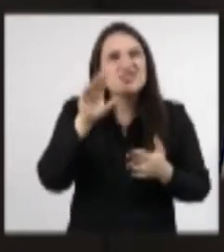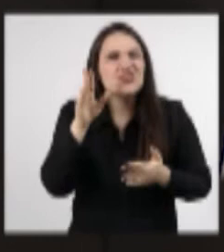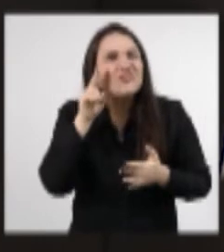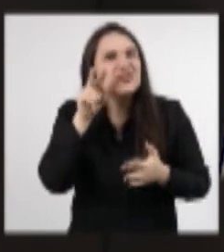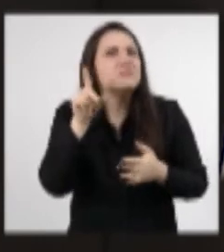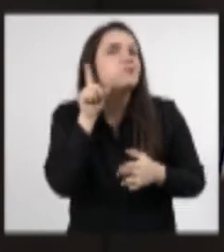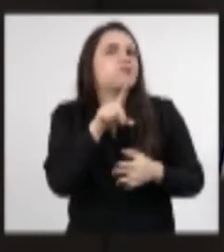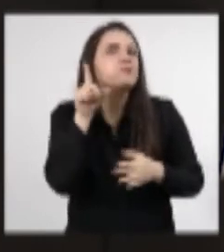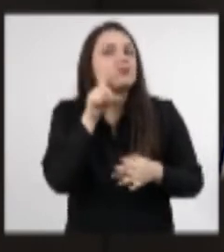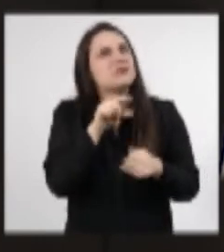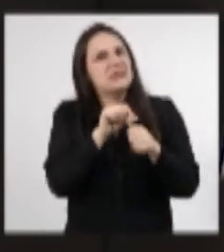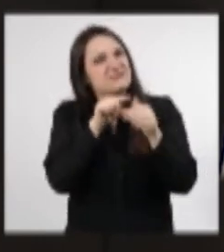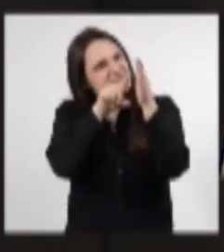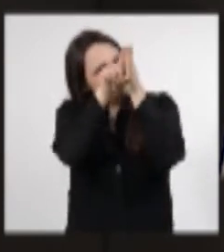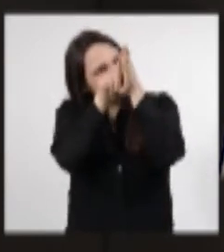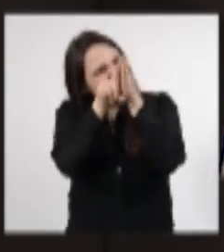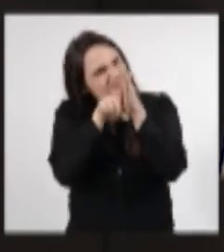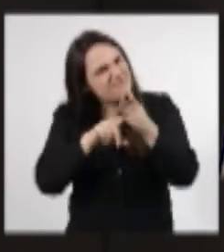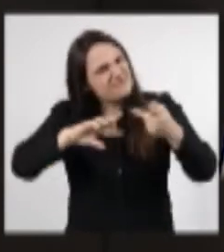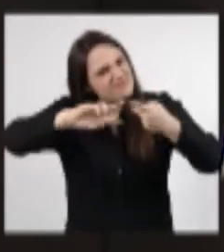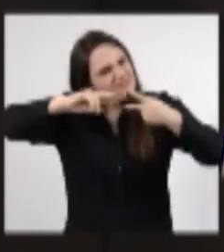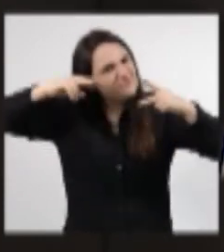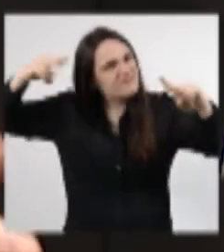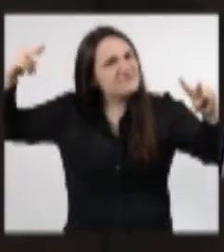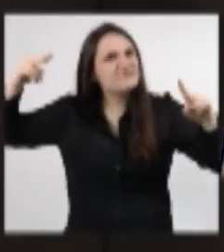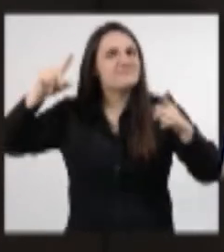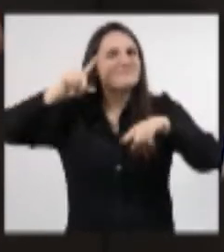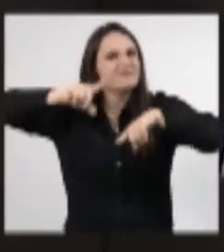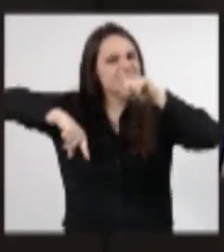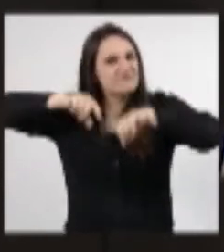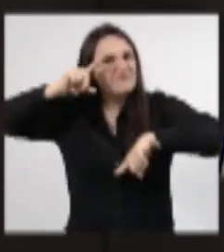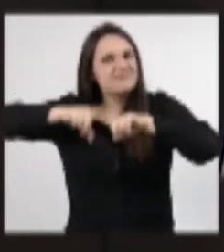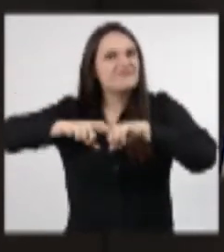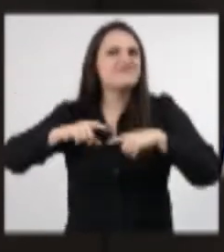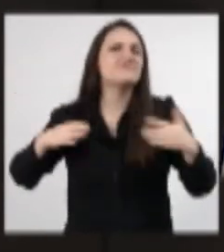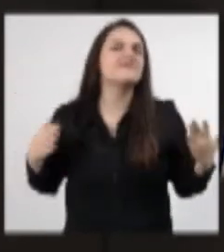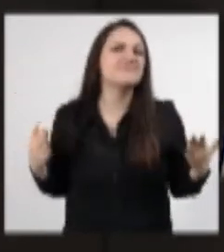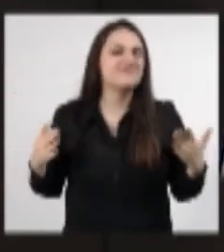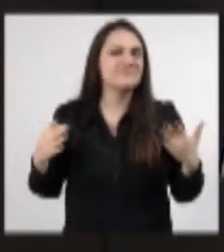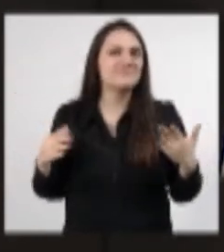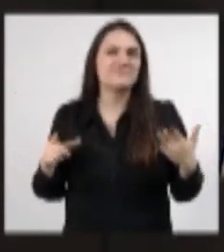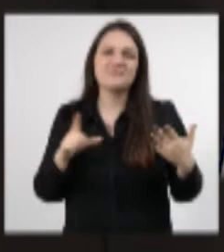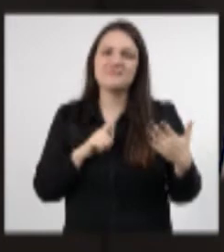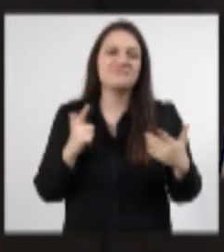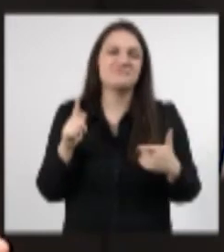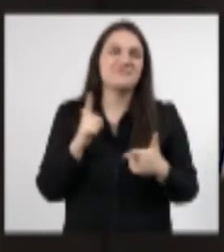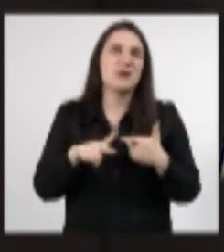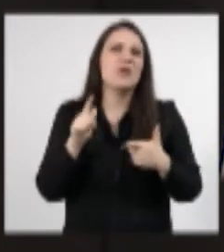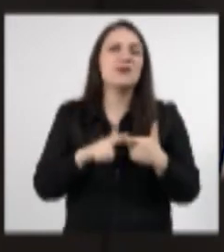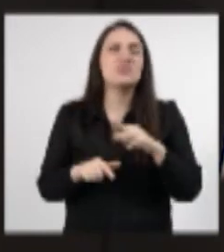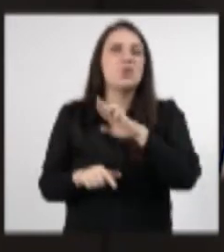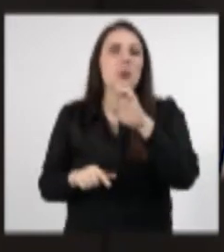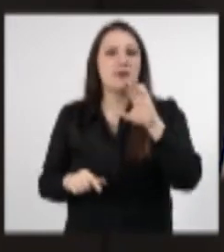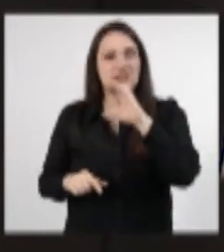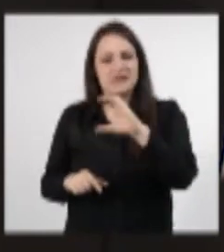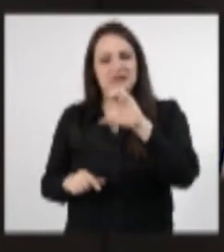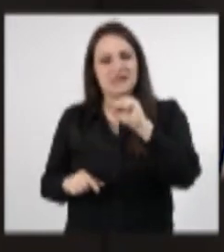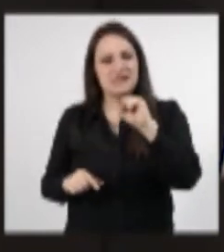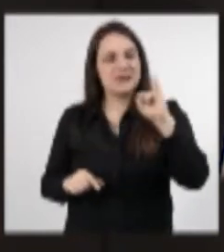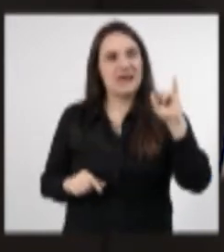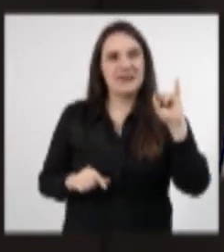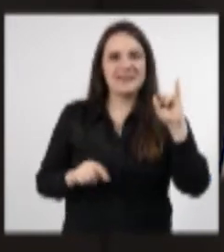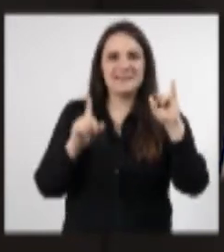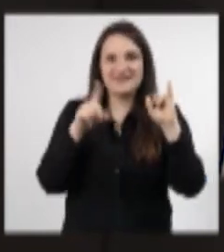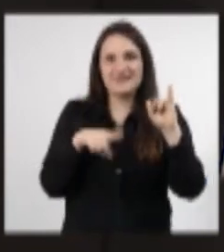programas americanos, né, que mostram, citando, a gente pode fazer a propaganda aqui, né, que não há problema nenhum, que é o